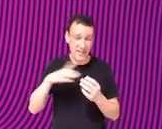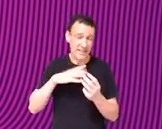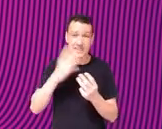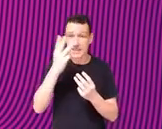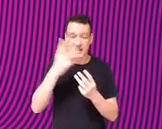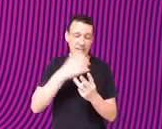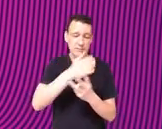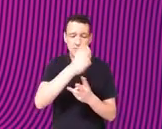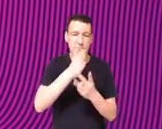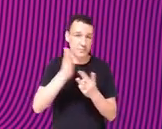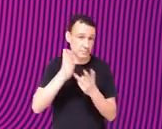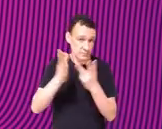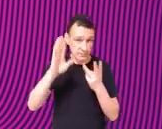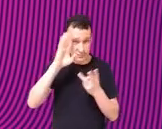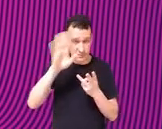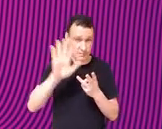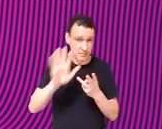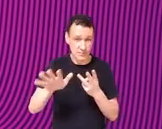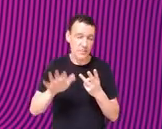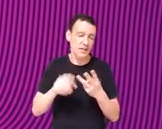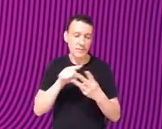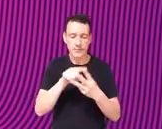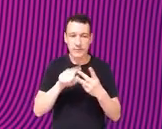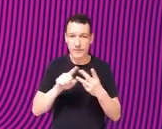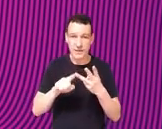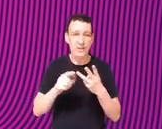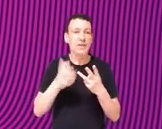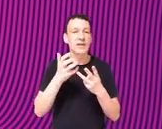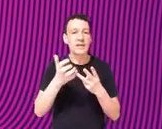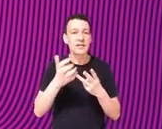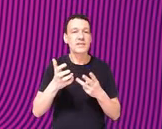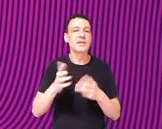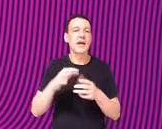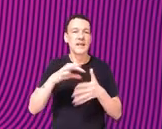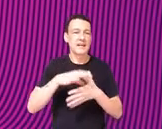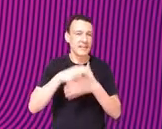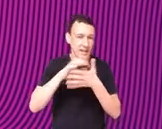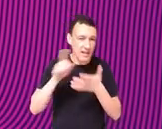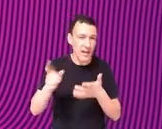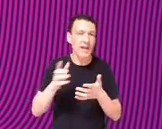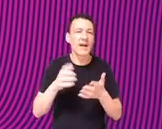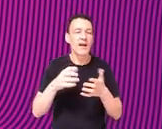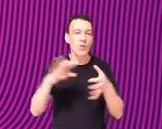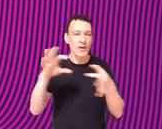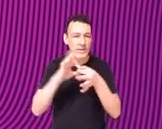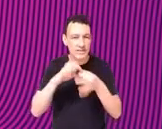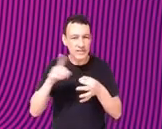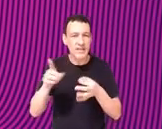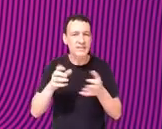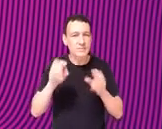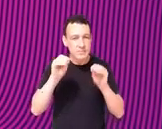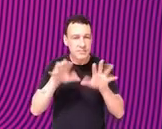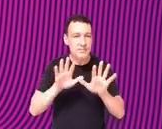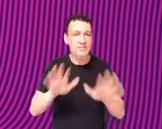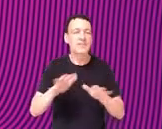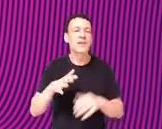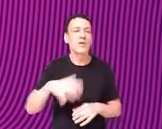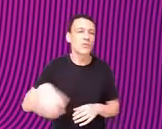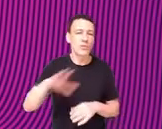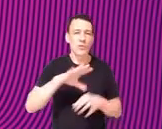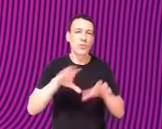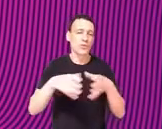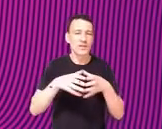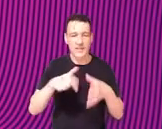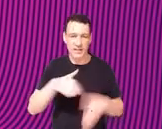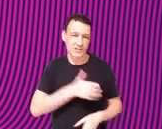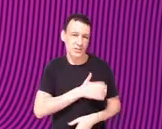ligar, liderar e inspirar a comunidade cardiovascular, fazer a translação daquilo